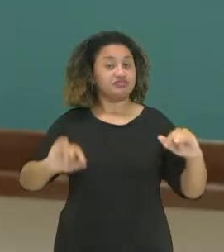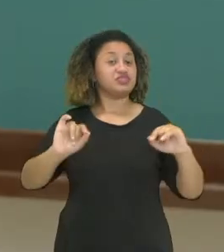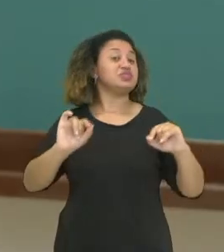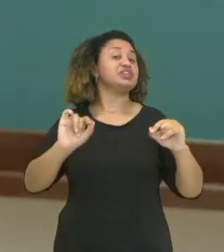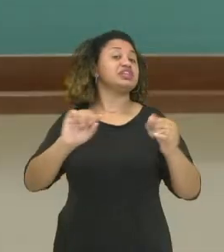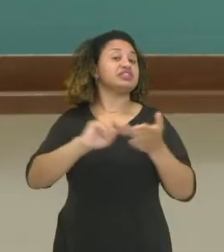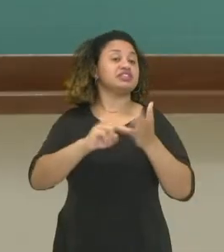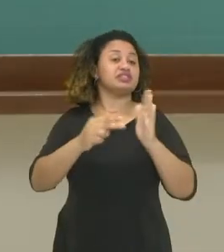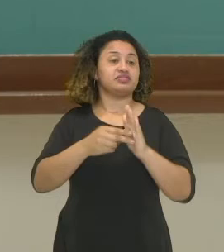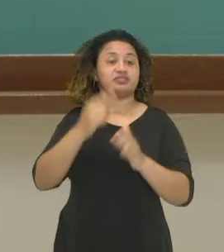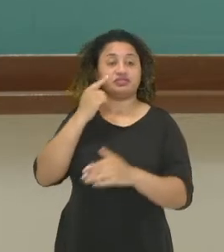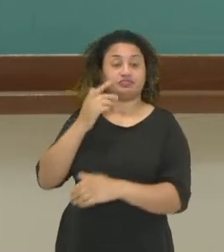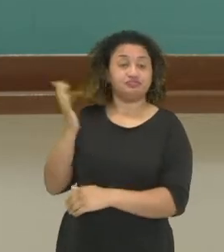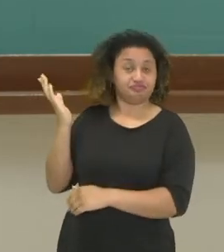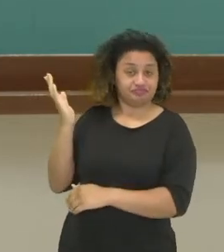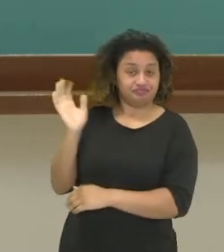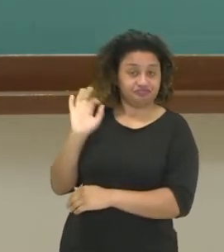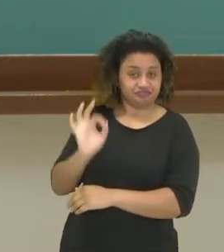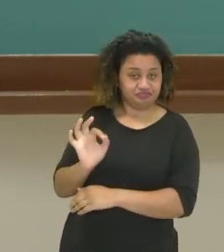quer dizer com isso.